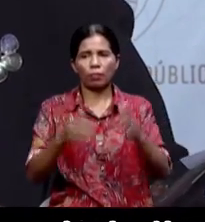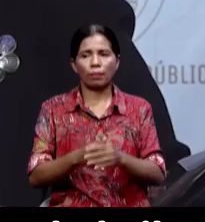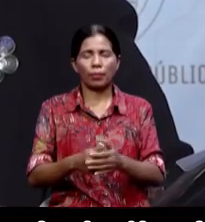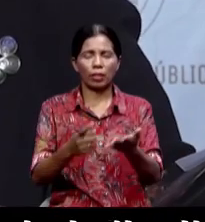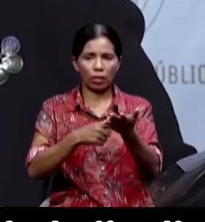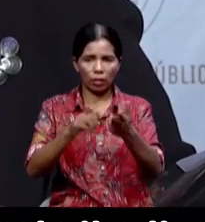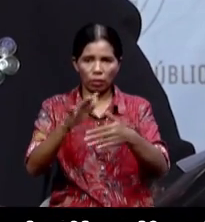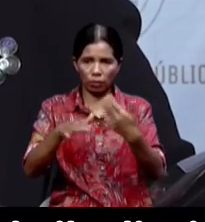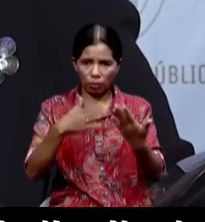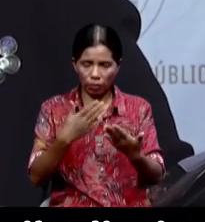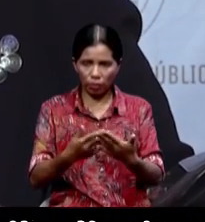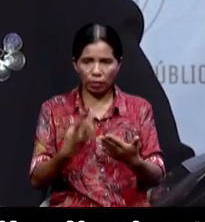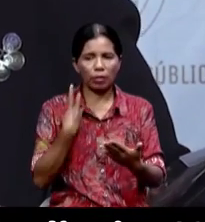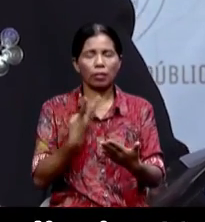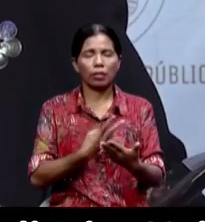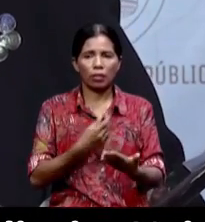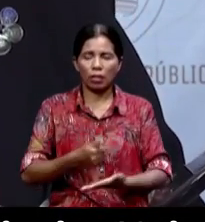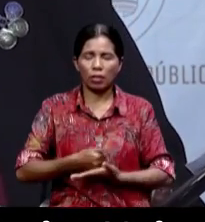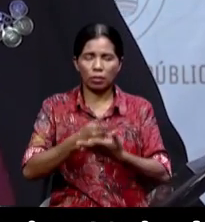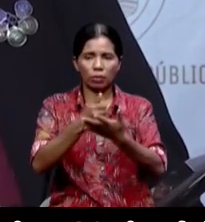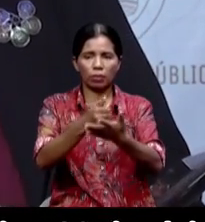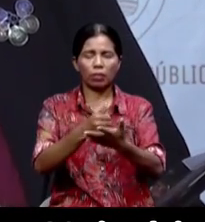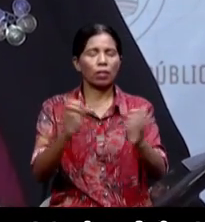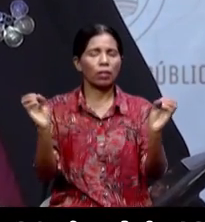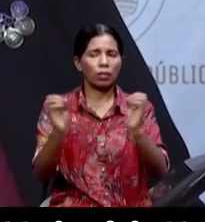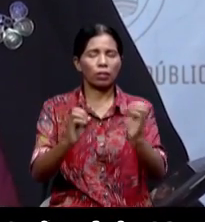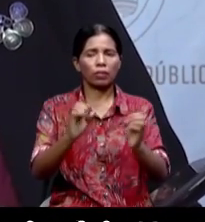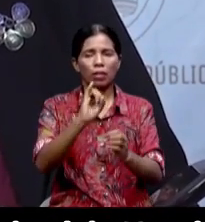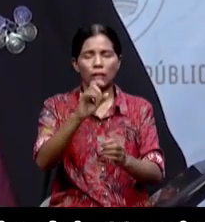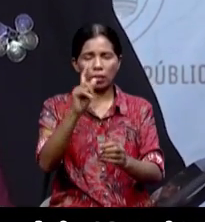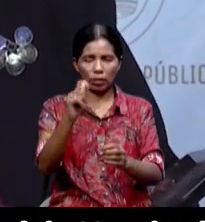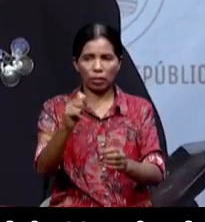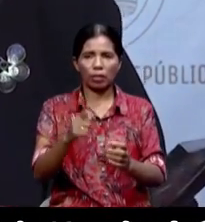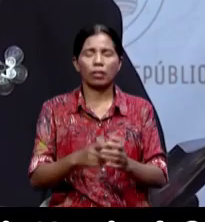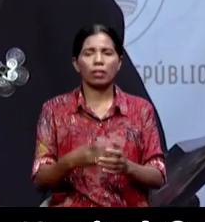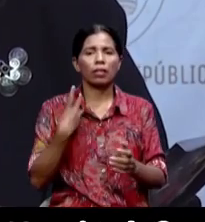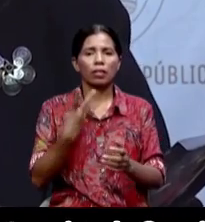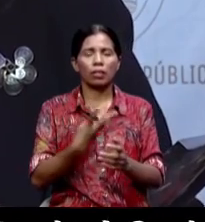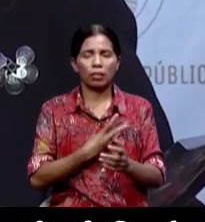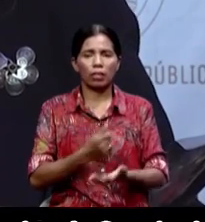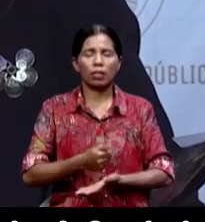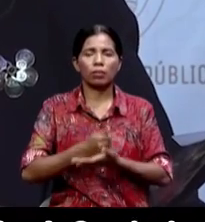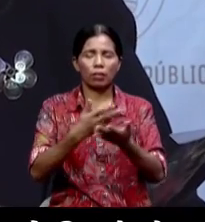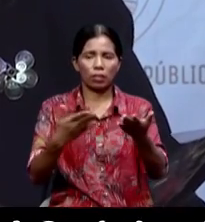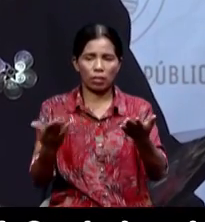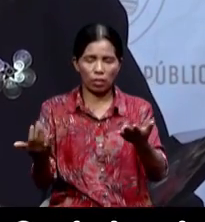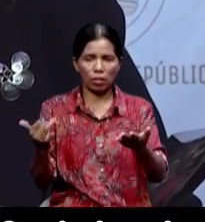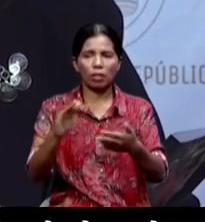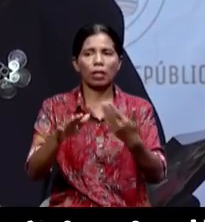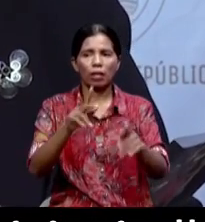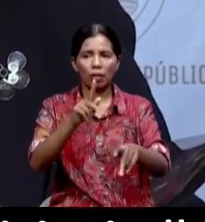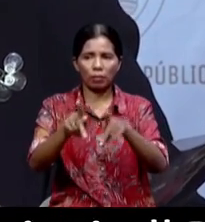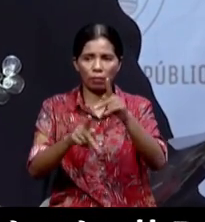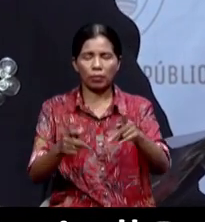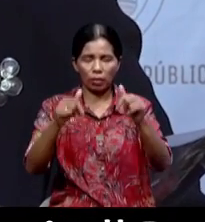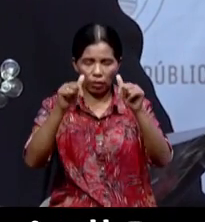la apoyo técnico los de en termos de IT, na sin hasa insa para pele eleva capacidade si tenia e ma sirene vema